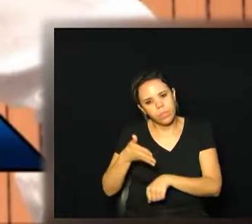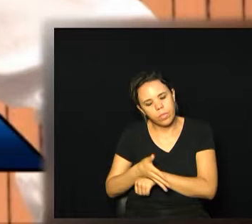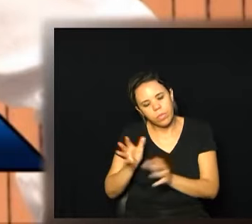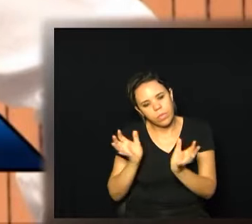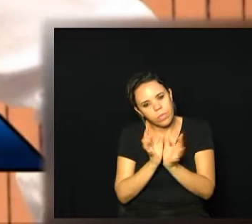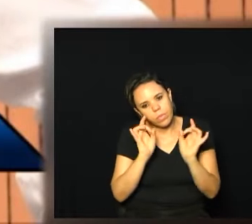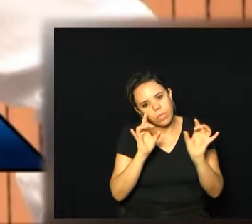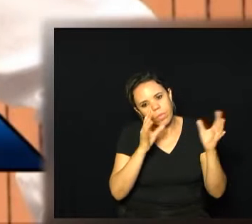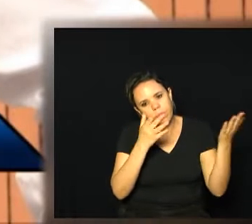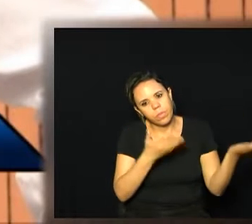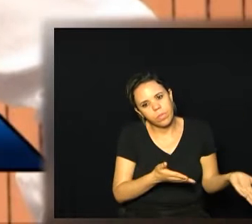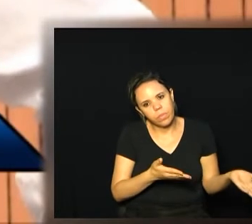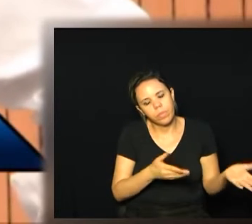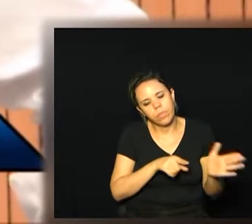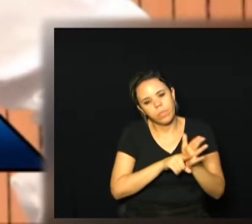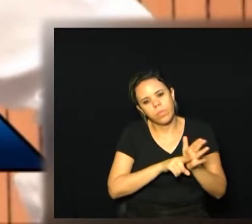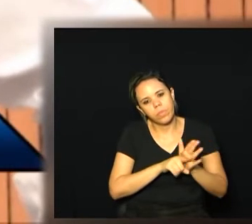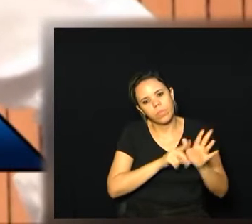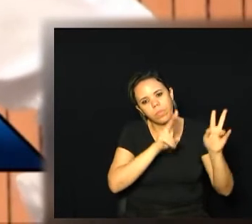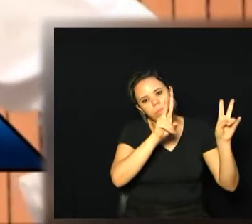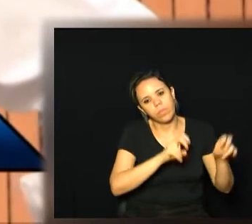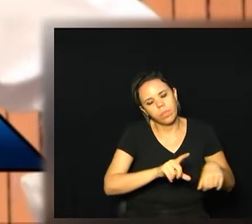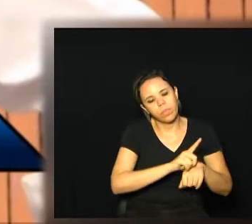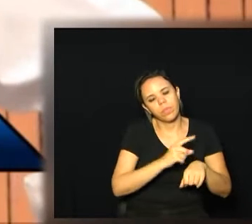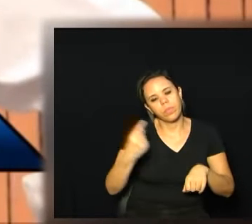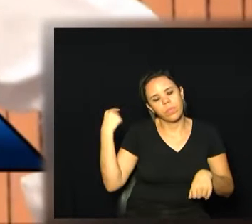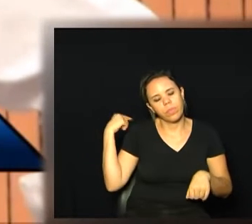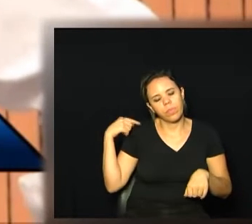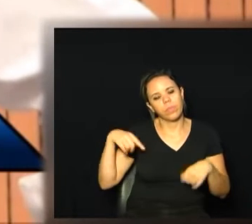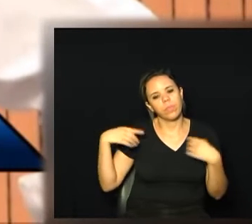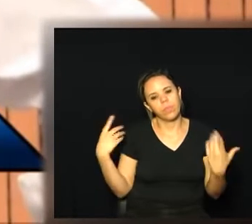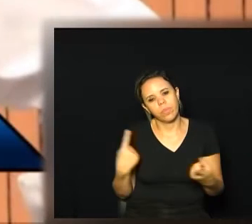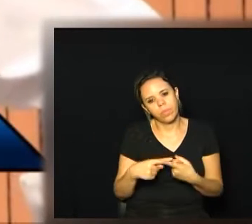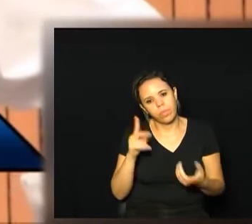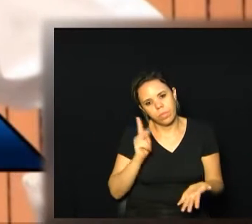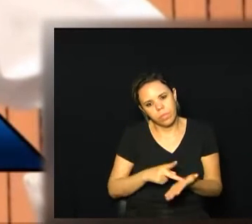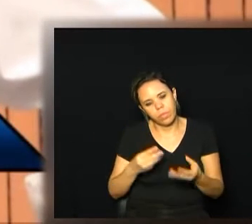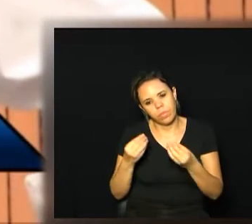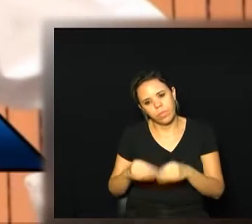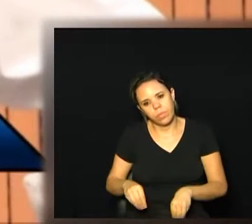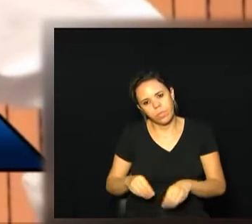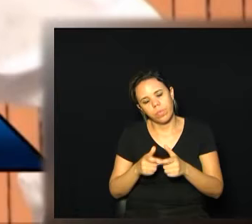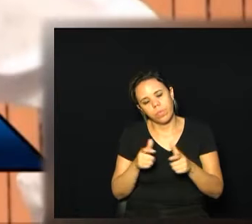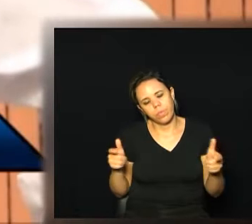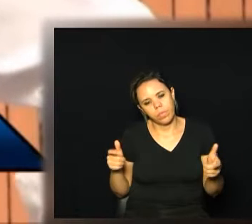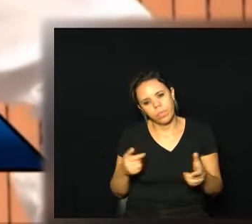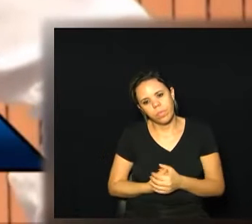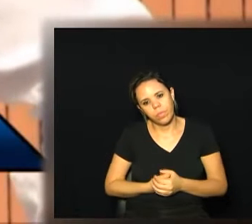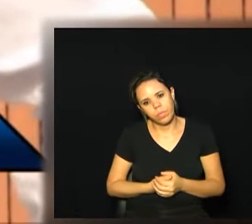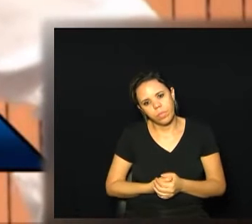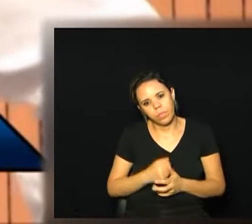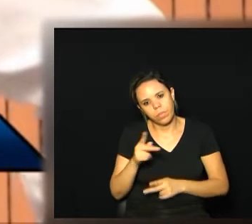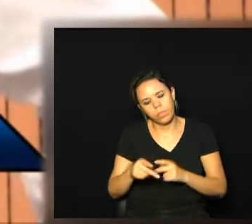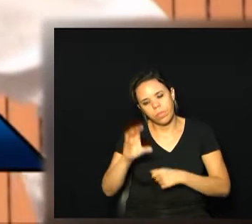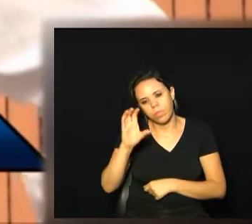comissão especial de estudos sobre o tema na legislatura anterior, porque realmente é um prejuízo enorme, para